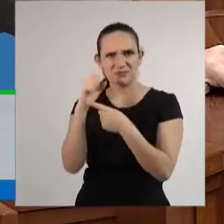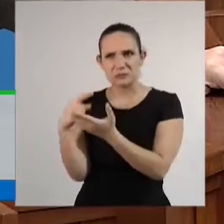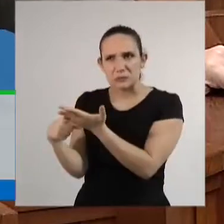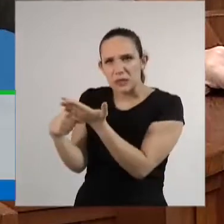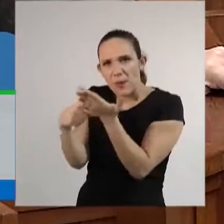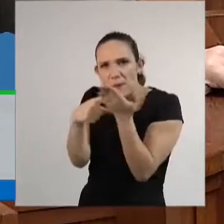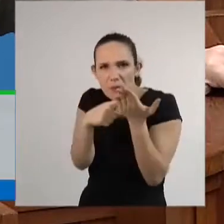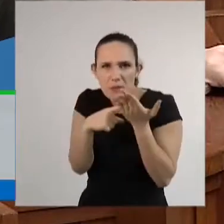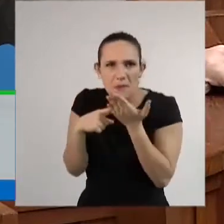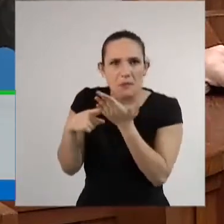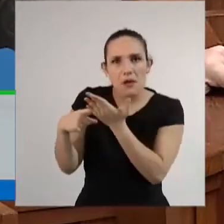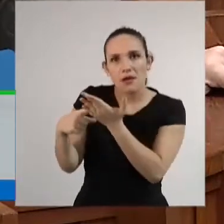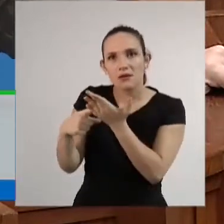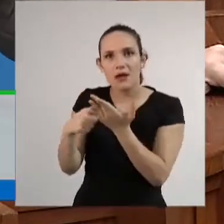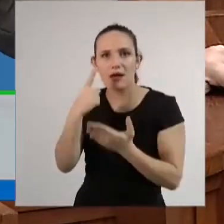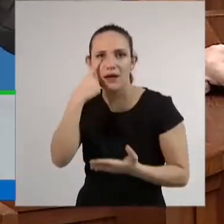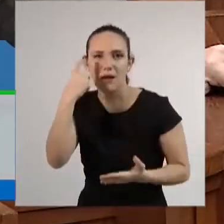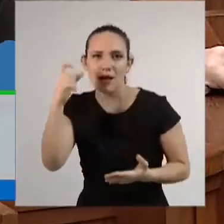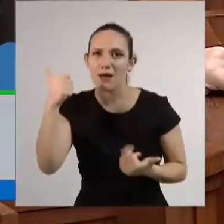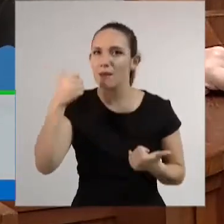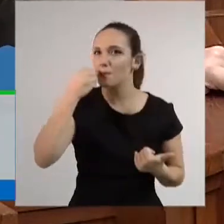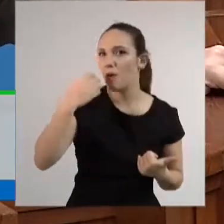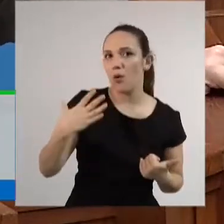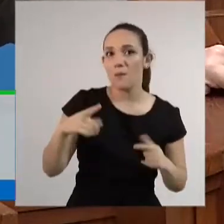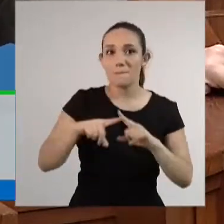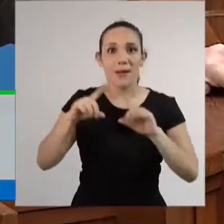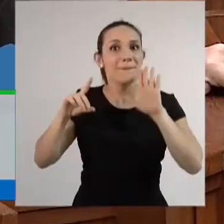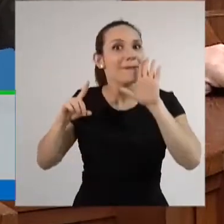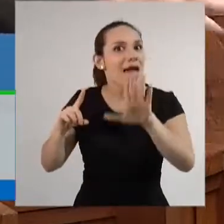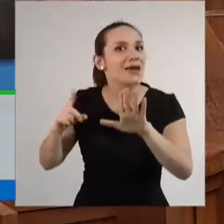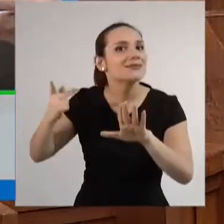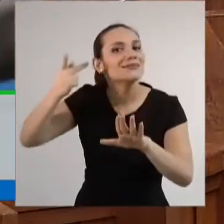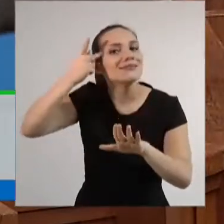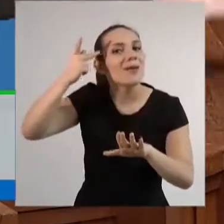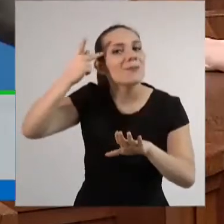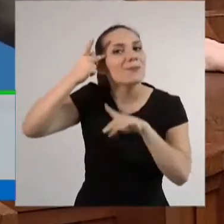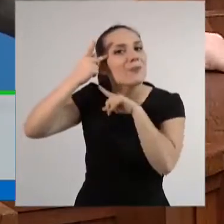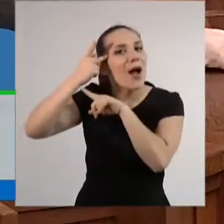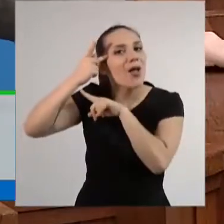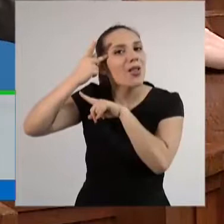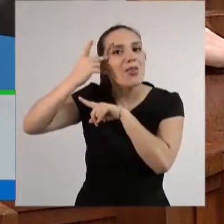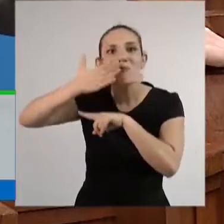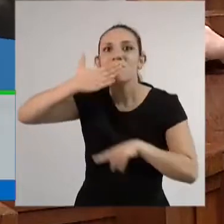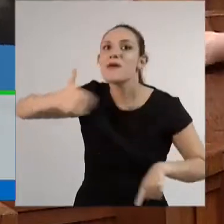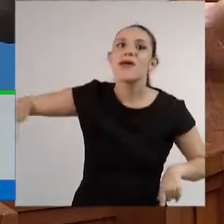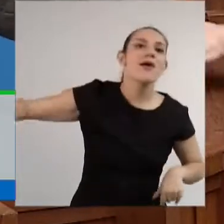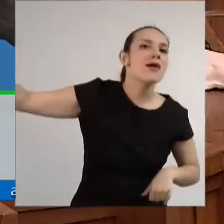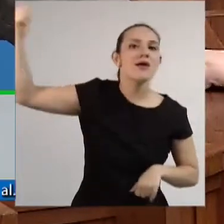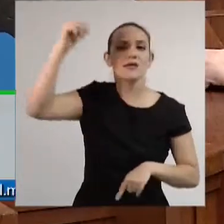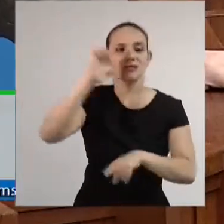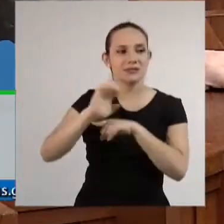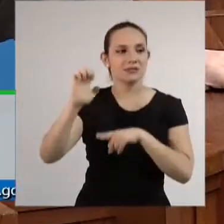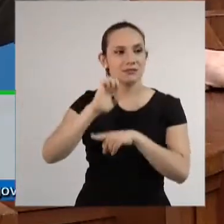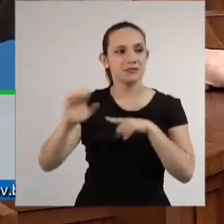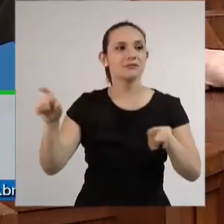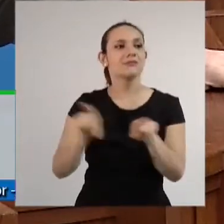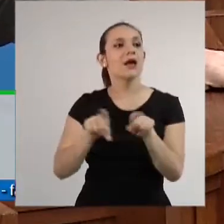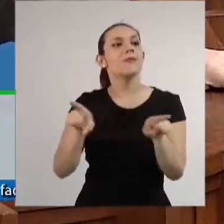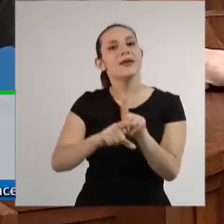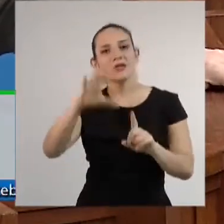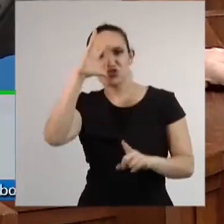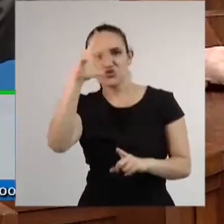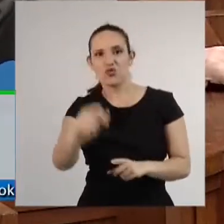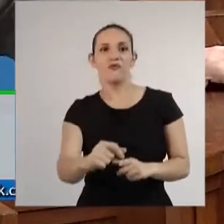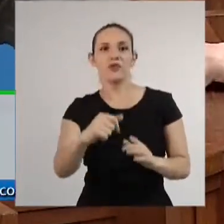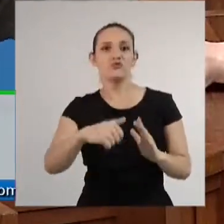ele parecia ser interessante até o momento que São Paulo, que é o gigante da Federação, também resolveu,